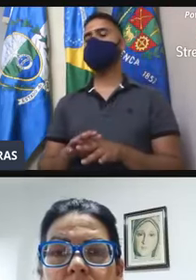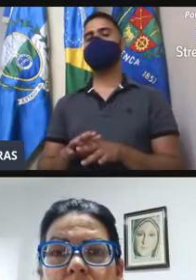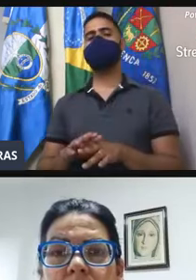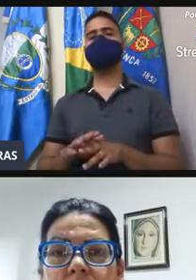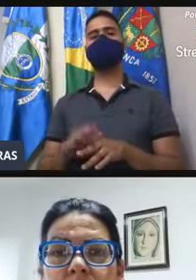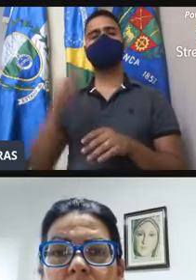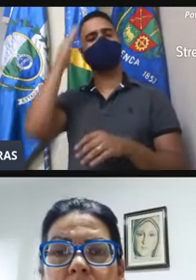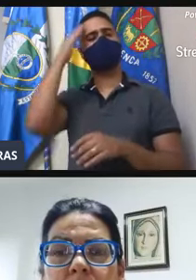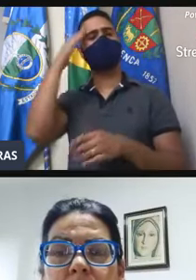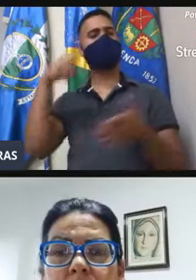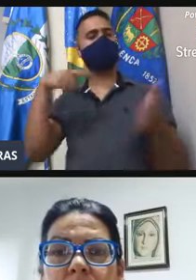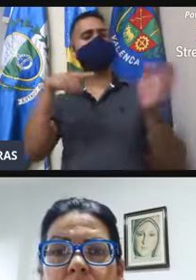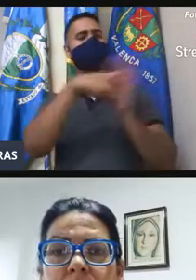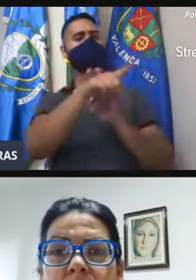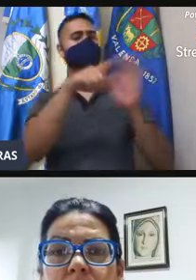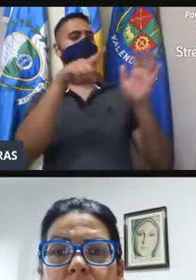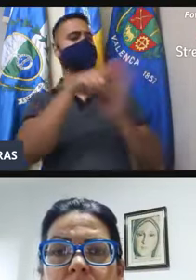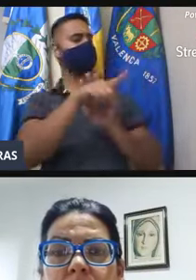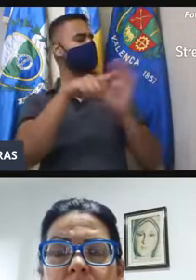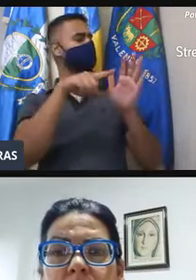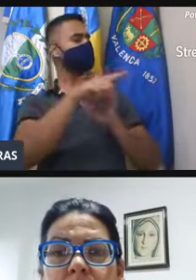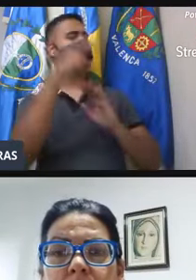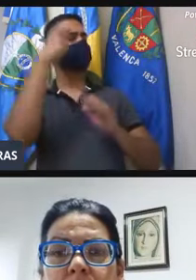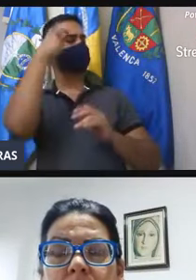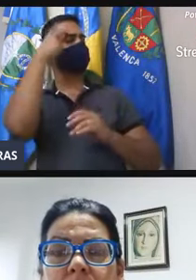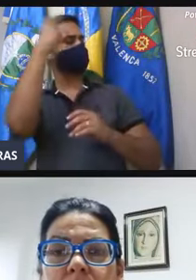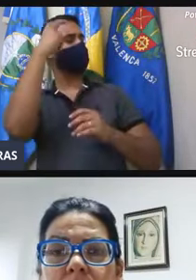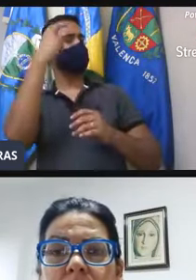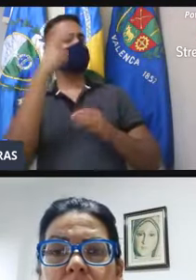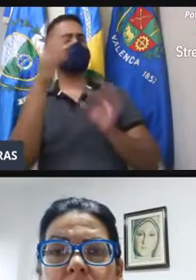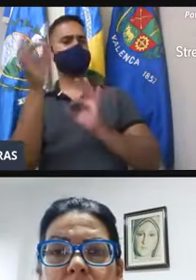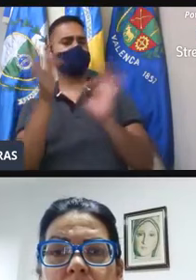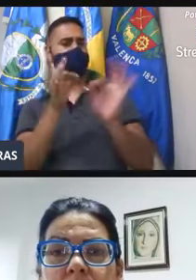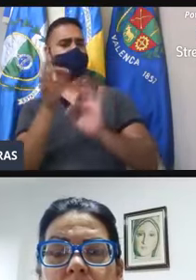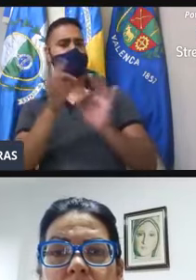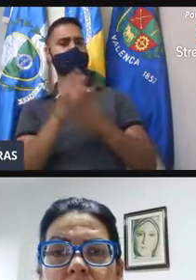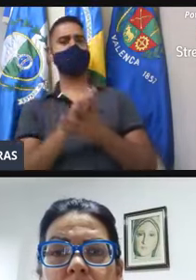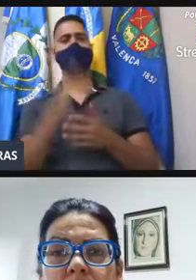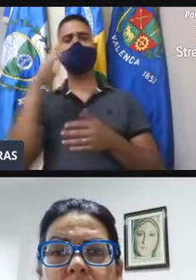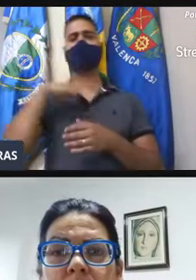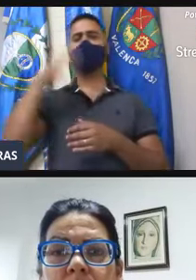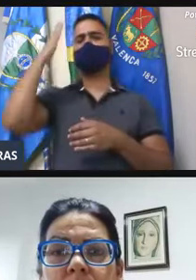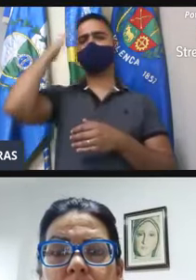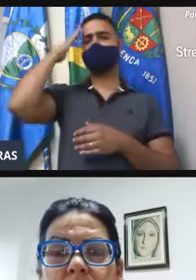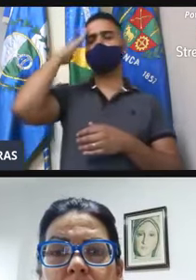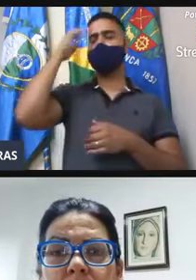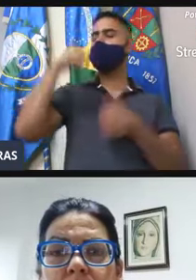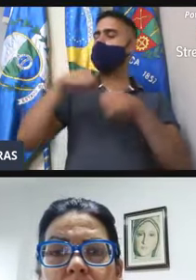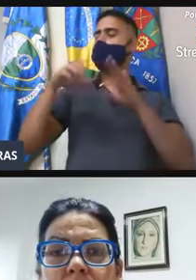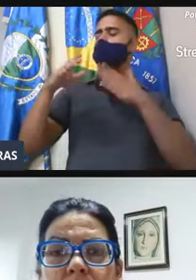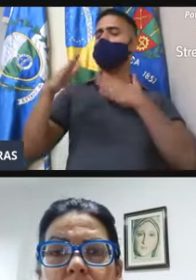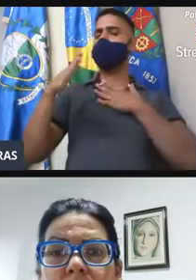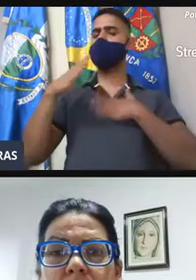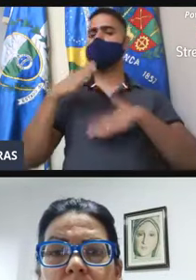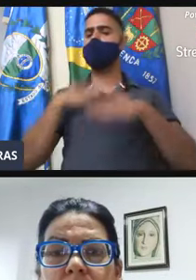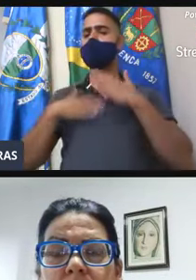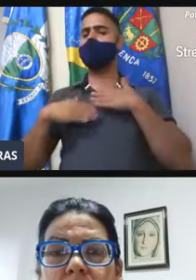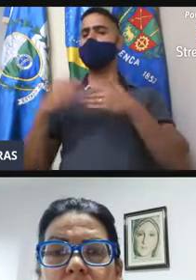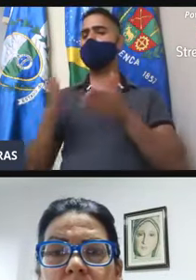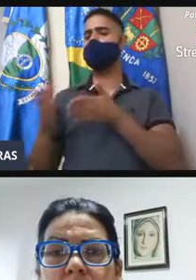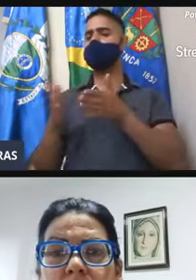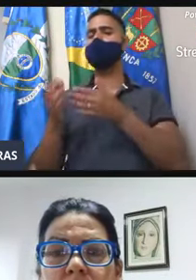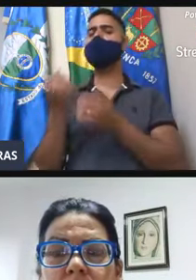as perguntas sábias, inteligentes e preparadas, tenho certeza que você ficou tranquila, tocou aqui